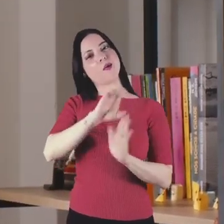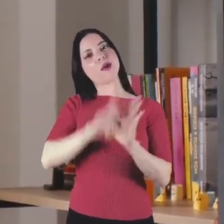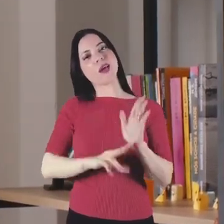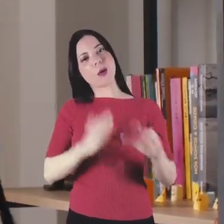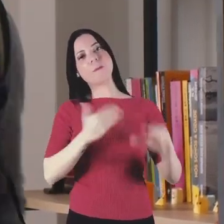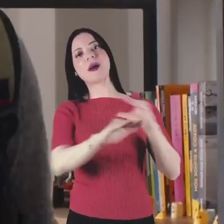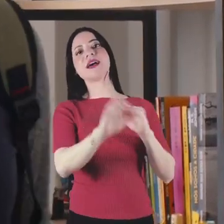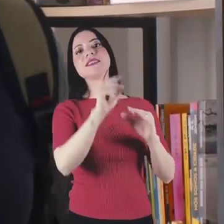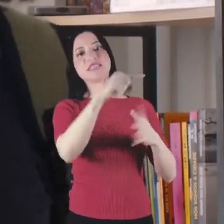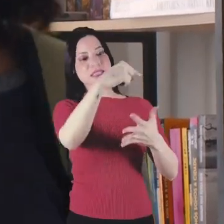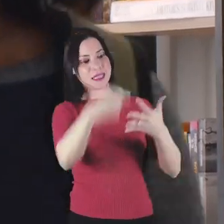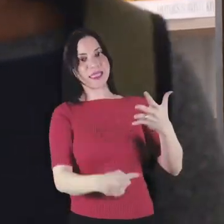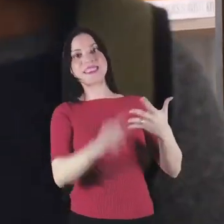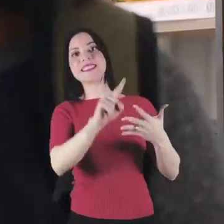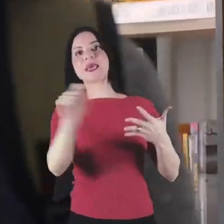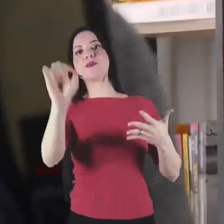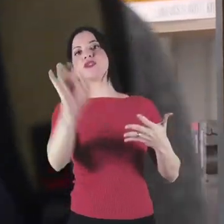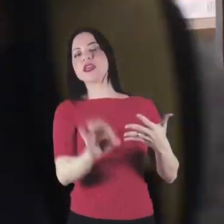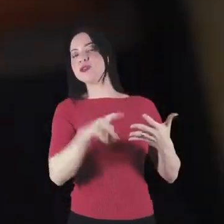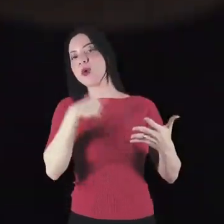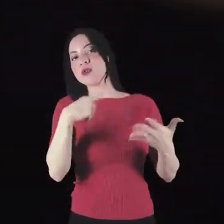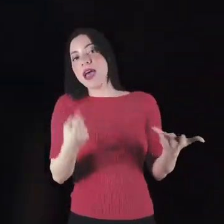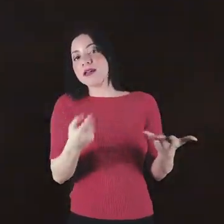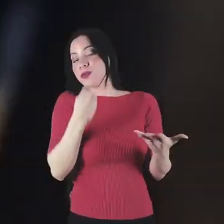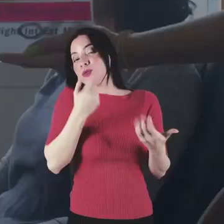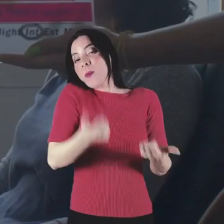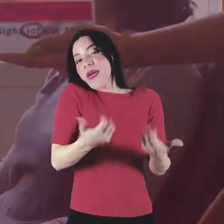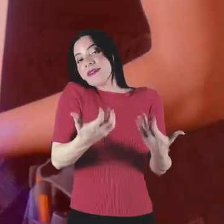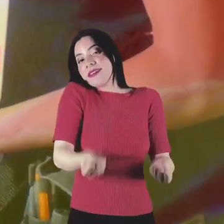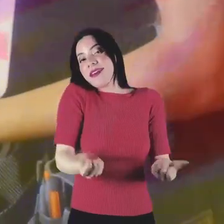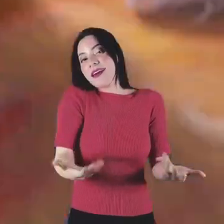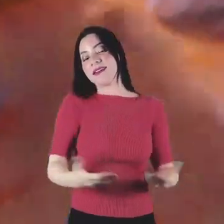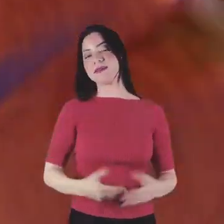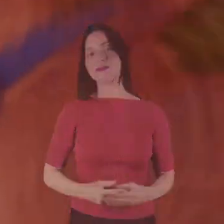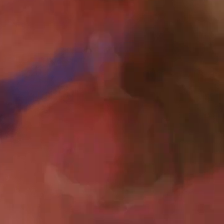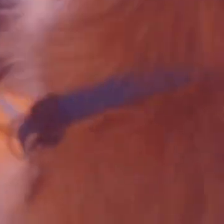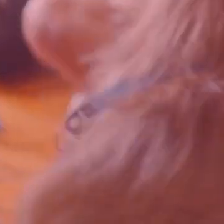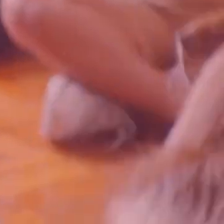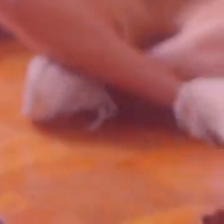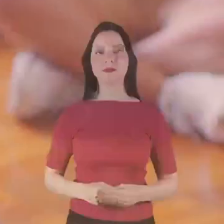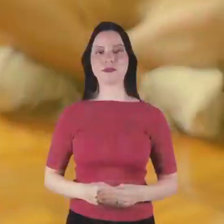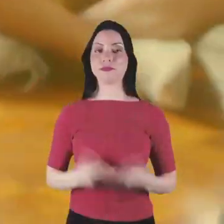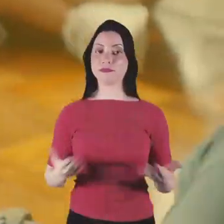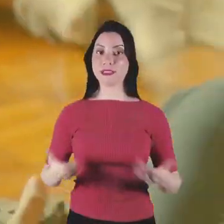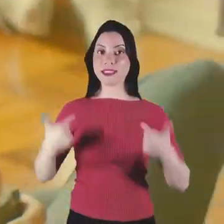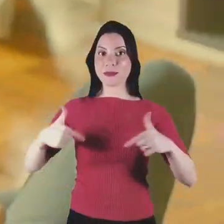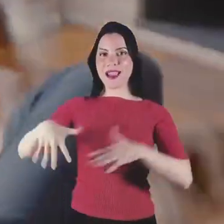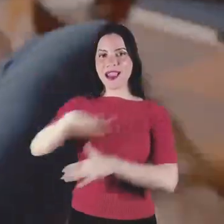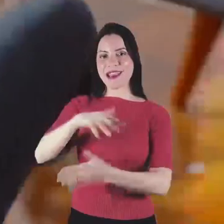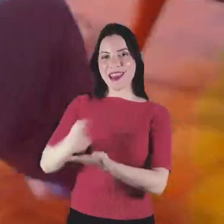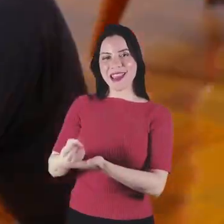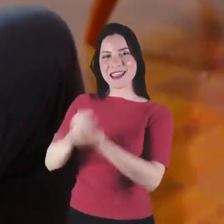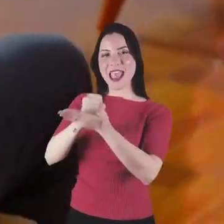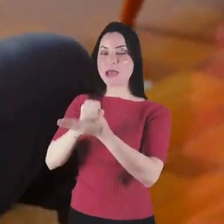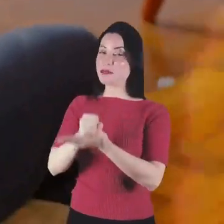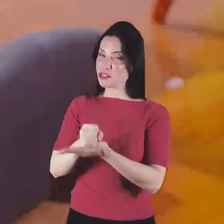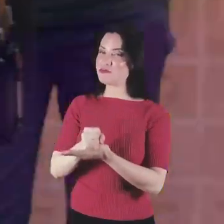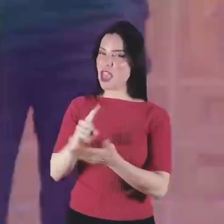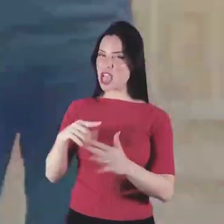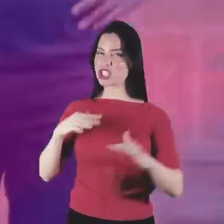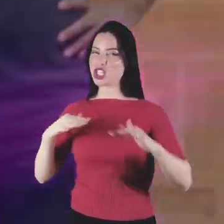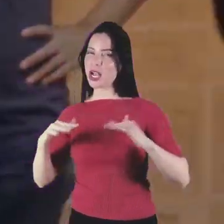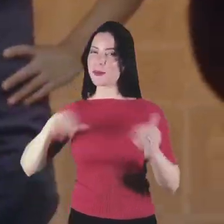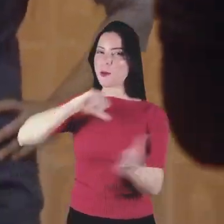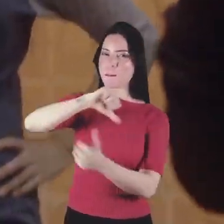se você não preenche 100% daquela vaga. É tudo bem arriscar. trabalhar com games é uma coisa muito dinâmica e